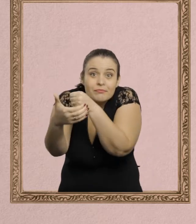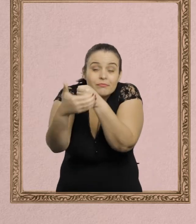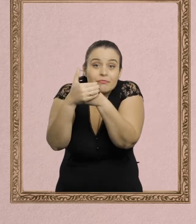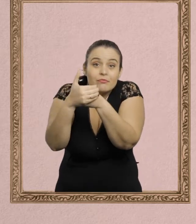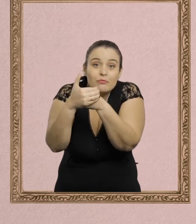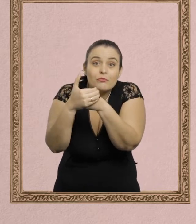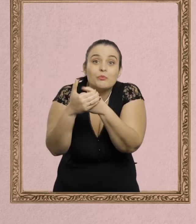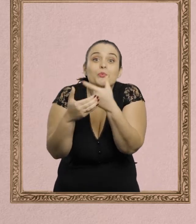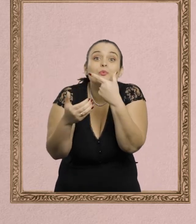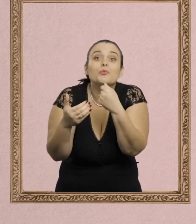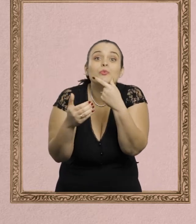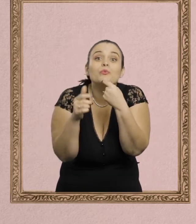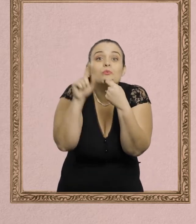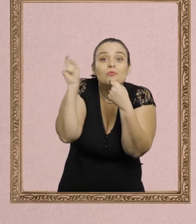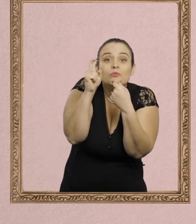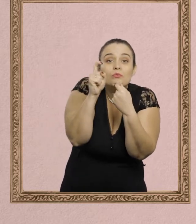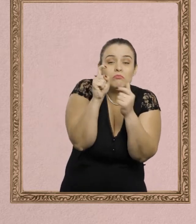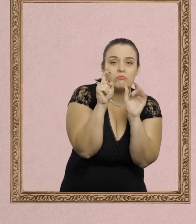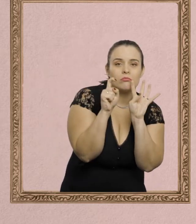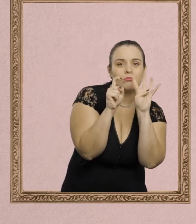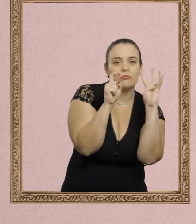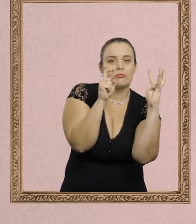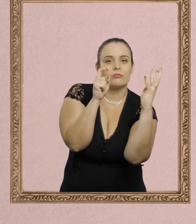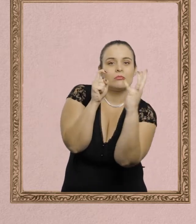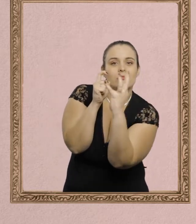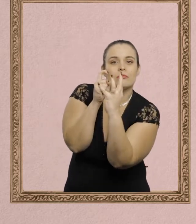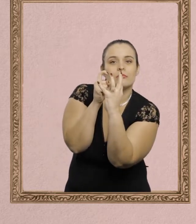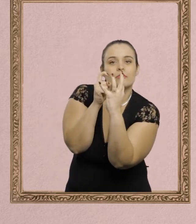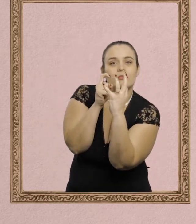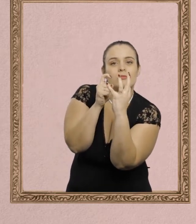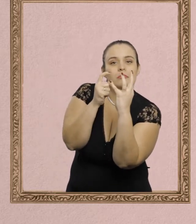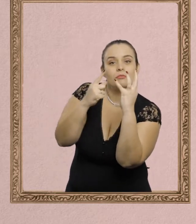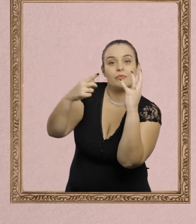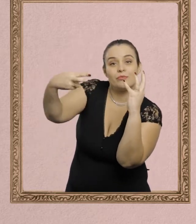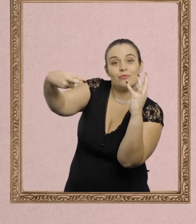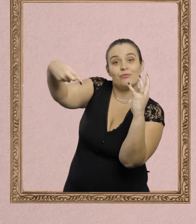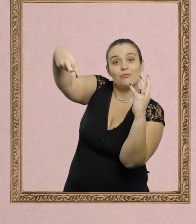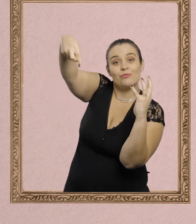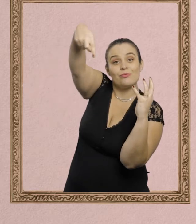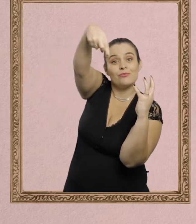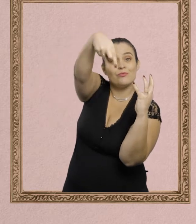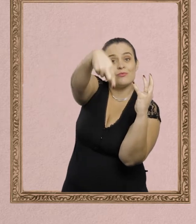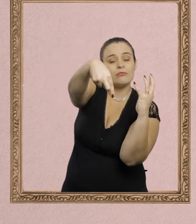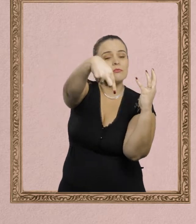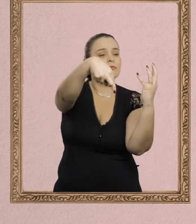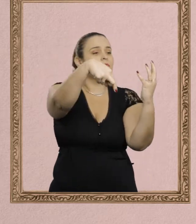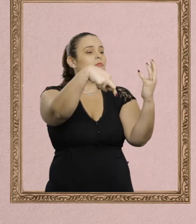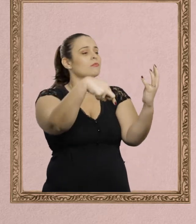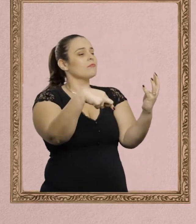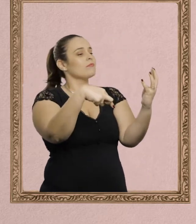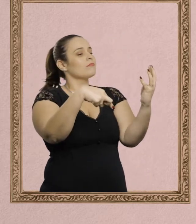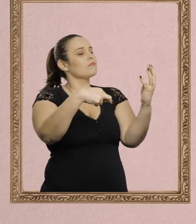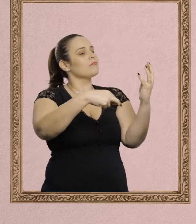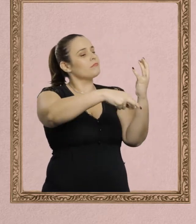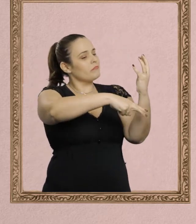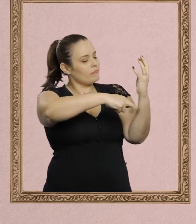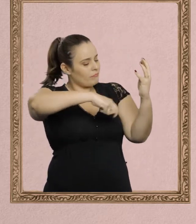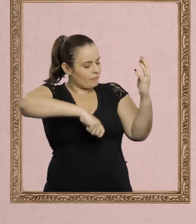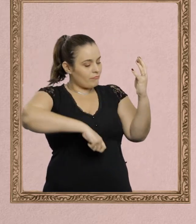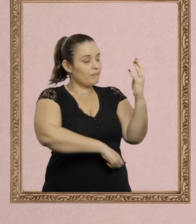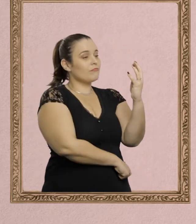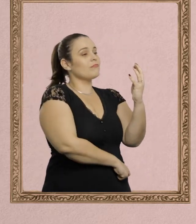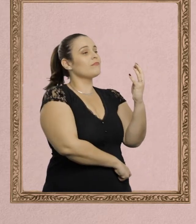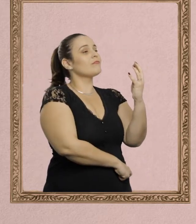cercou o Gancho. Peter apareceu e falou: Baixem suas armas, meninos! Esse homem é